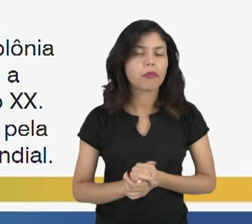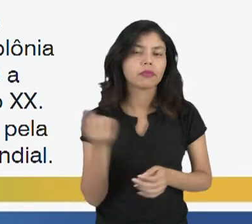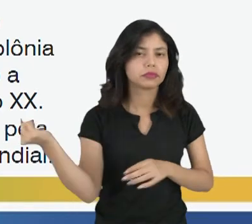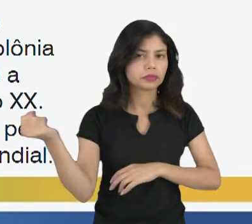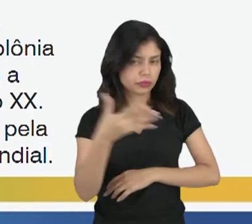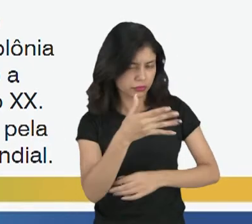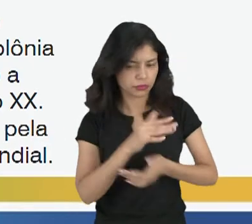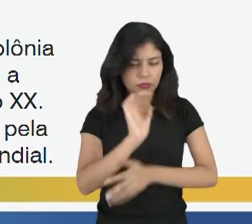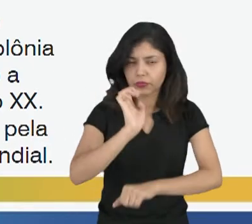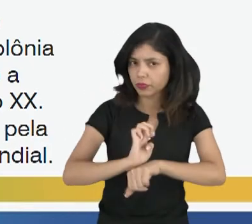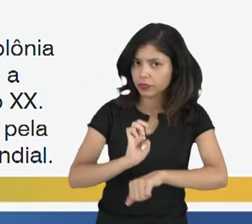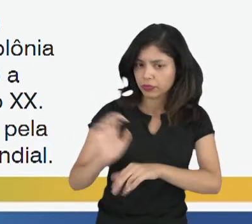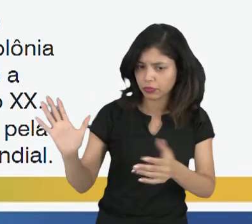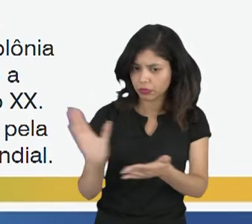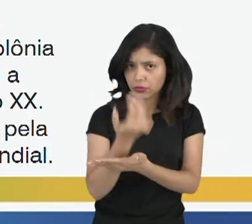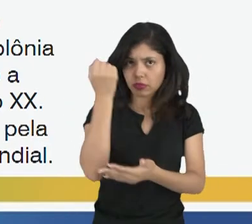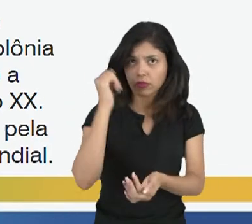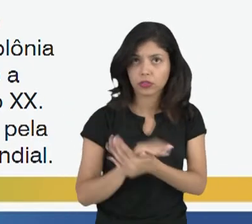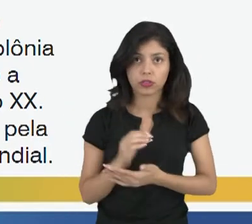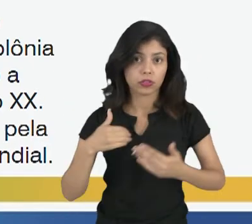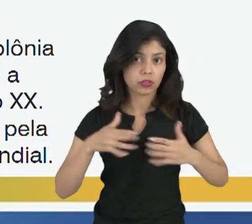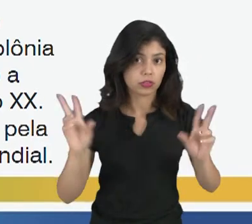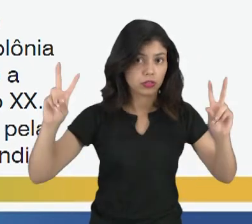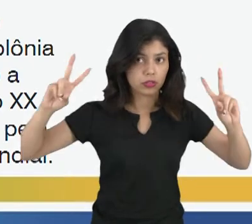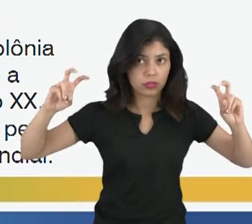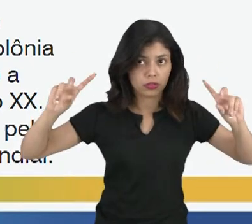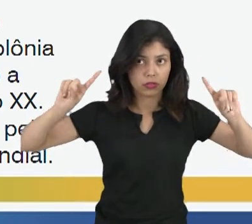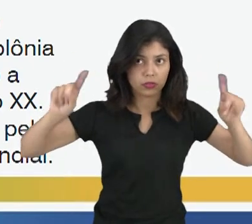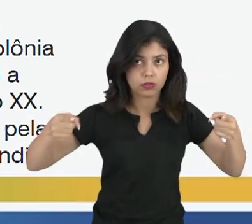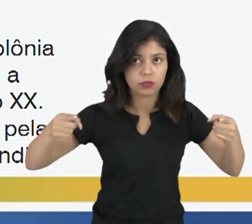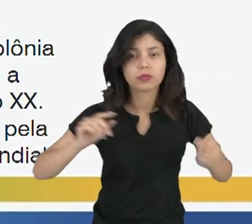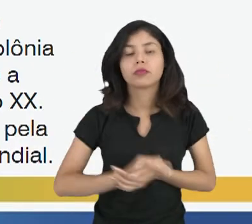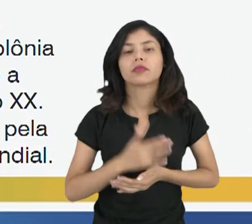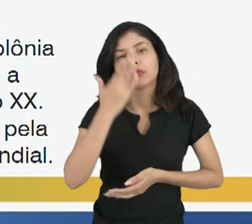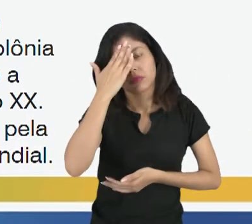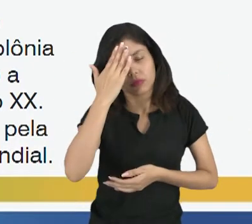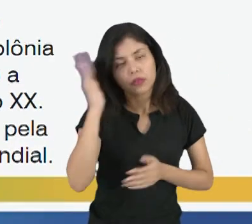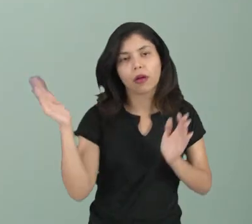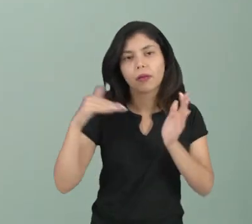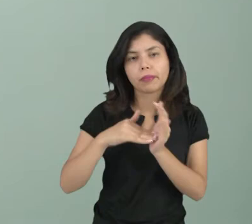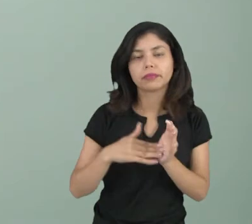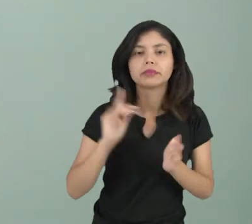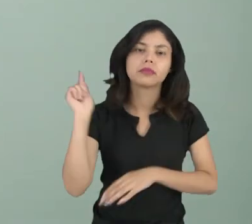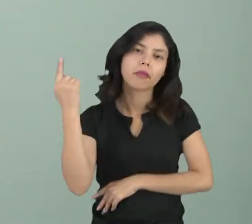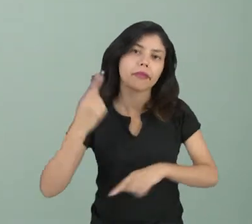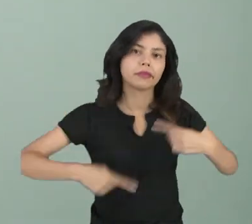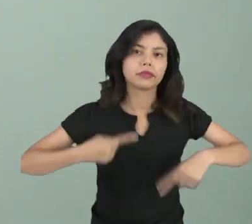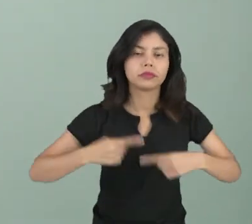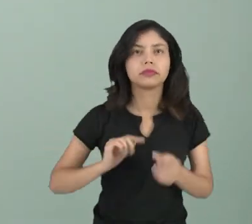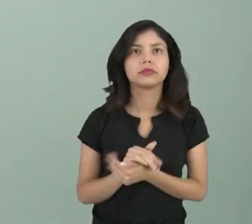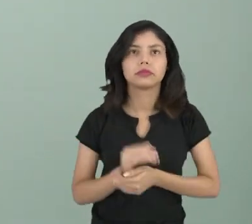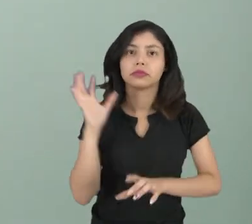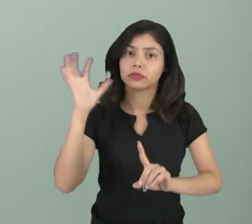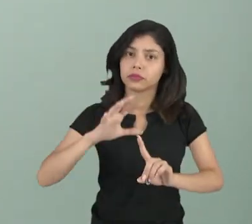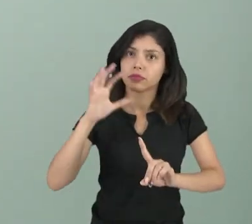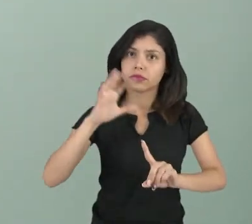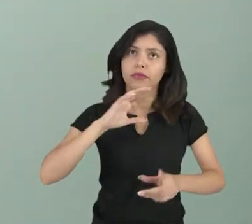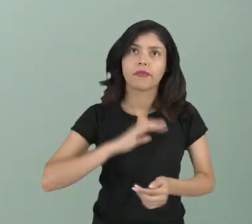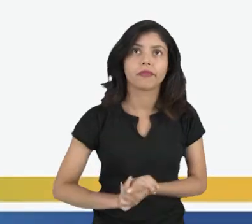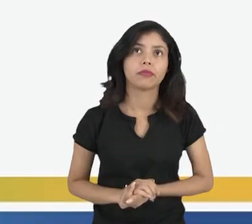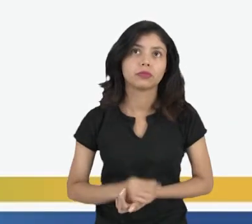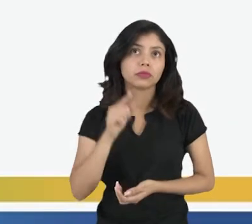esses novos estados Independentes então só para abrir um parêntese para entender Até onde a geopolítica tem a sua influência